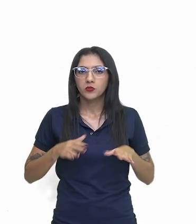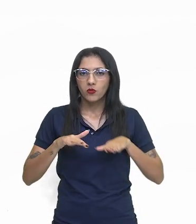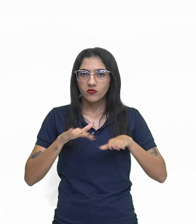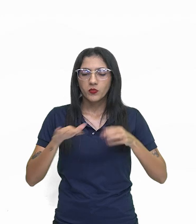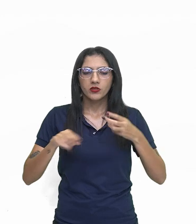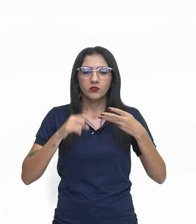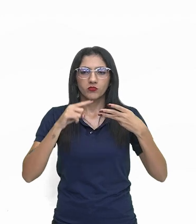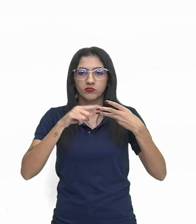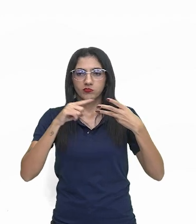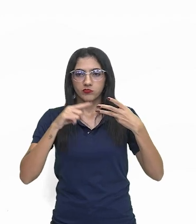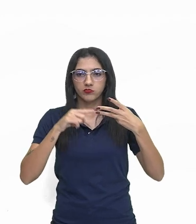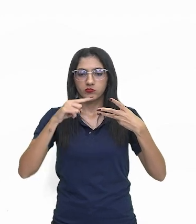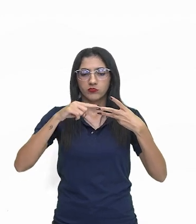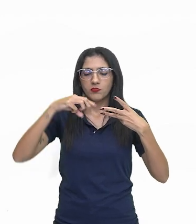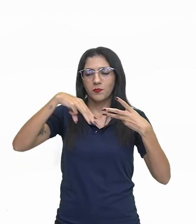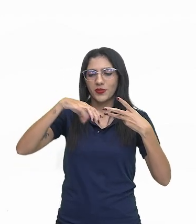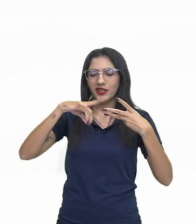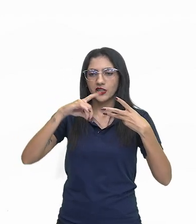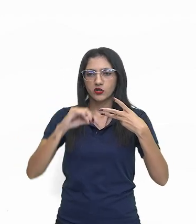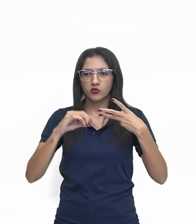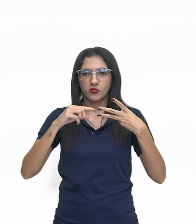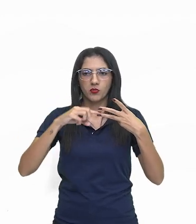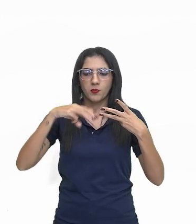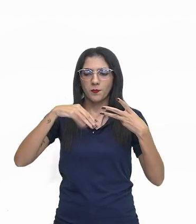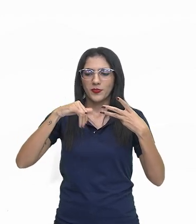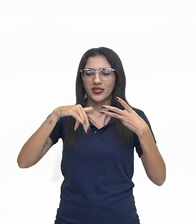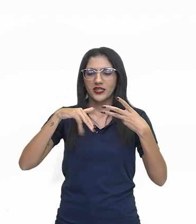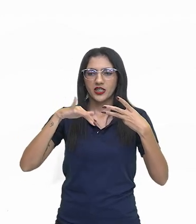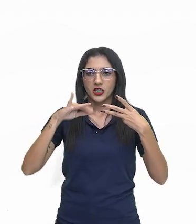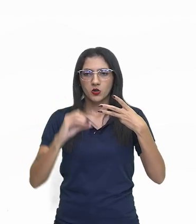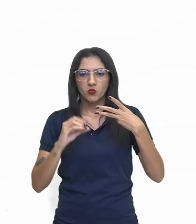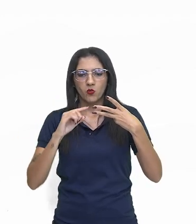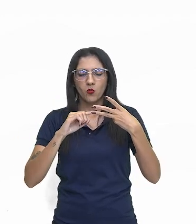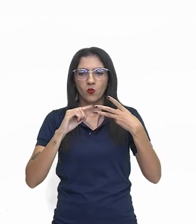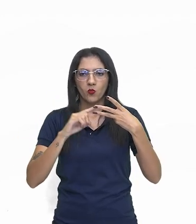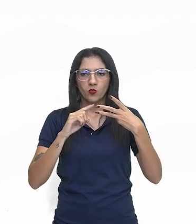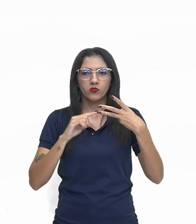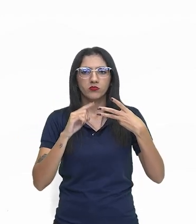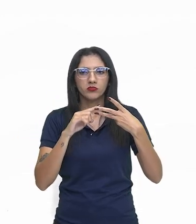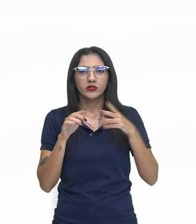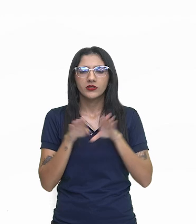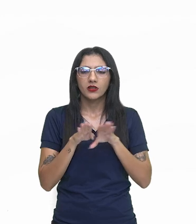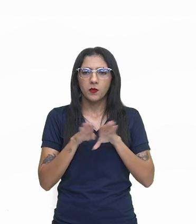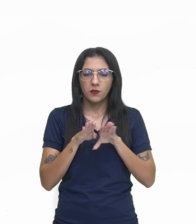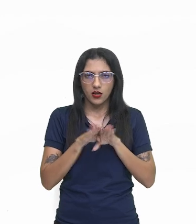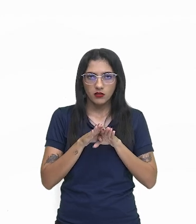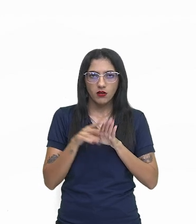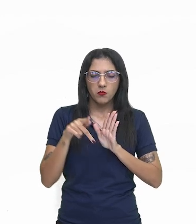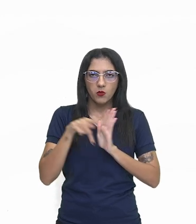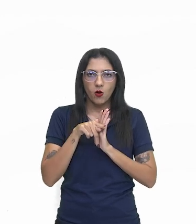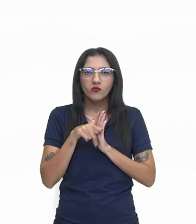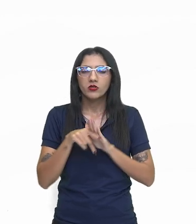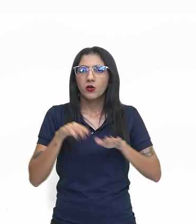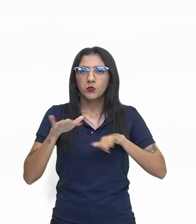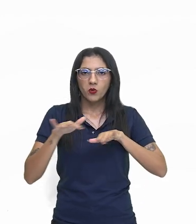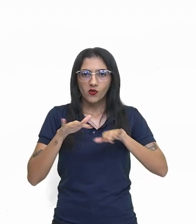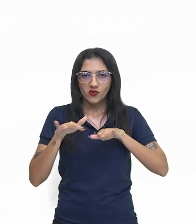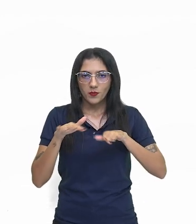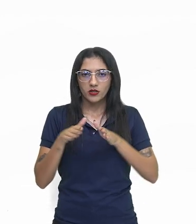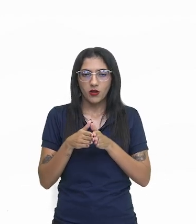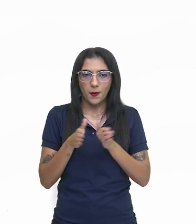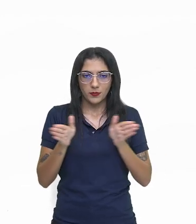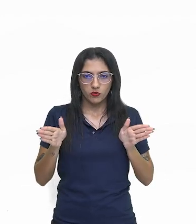o médio e o mínimo são responsáveis pela abdução, tá? Pela abdução